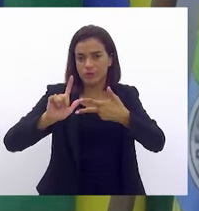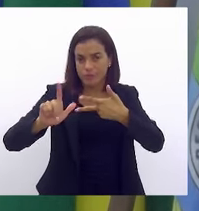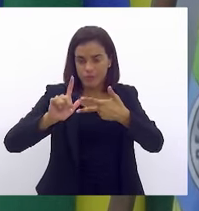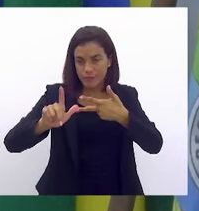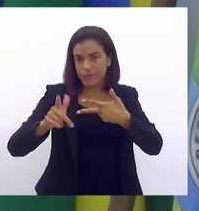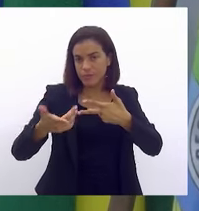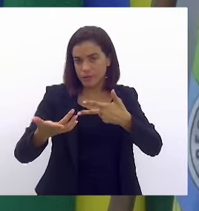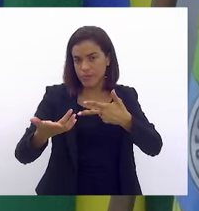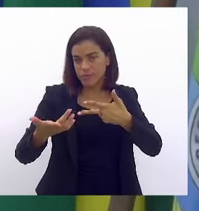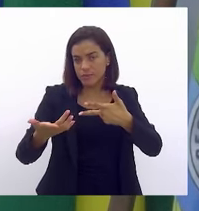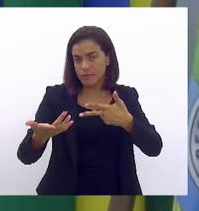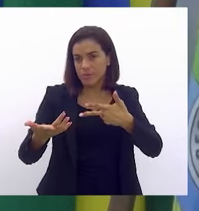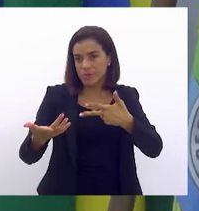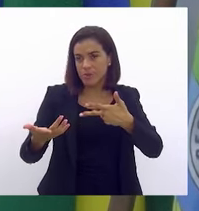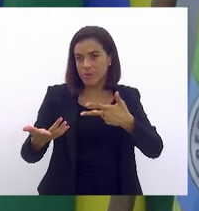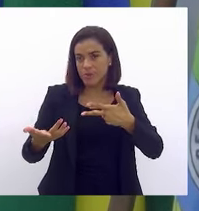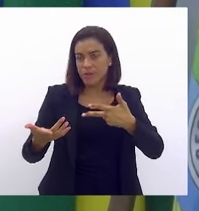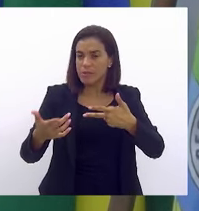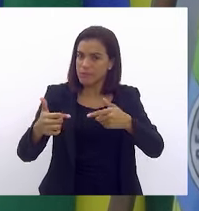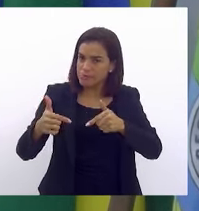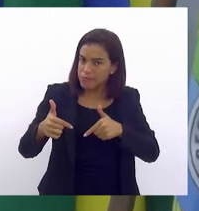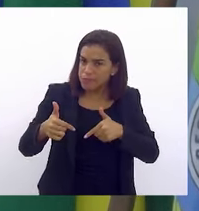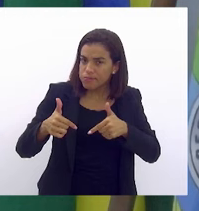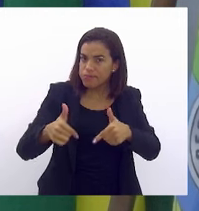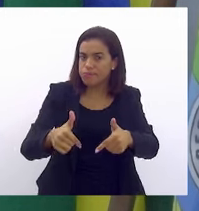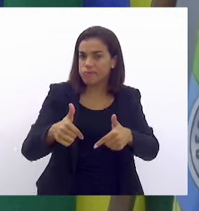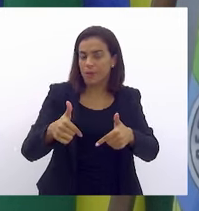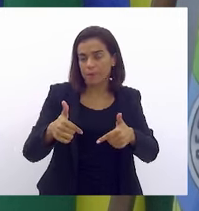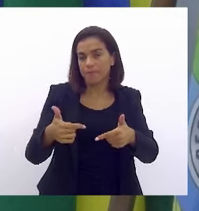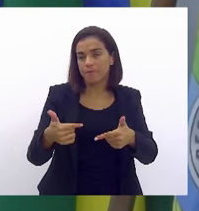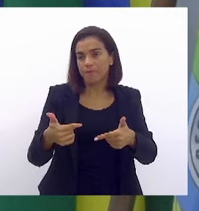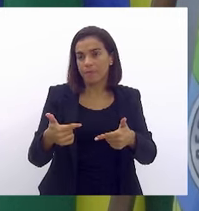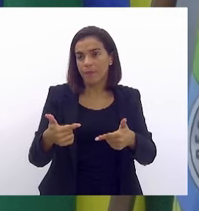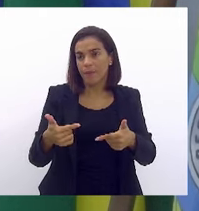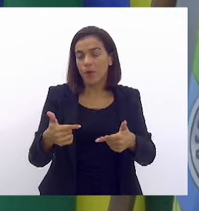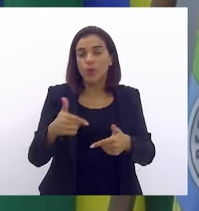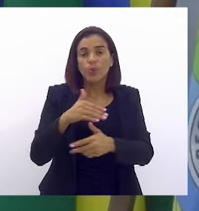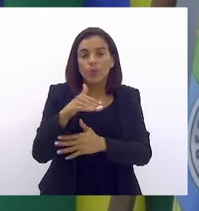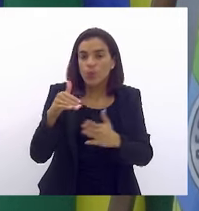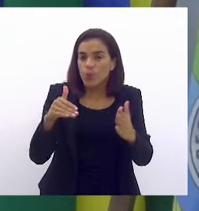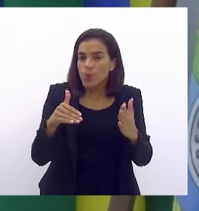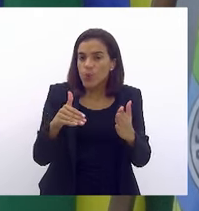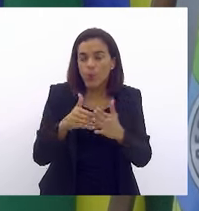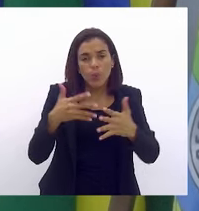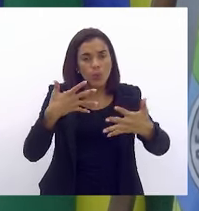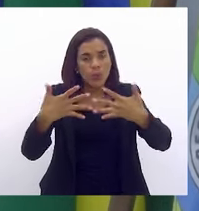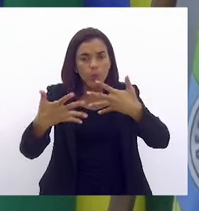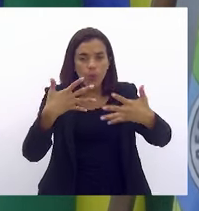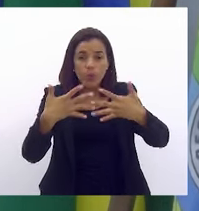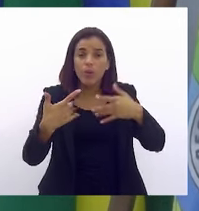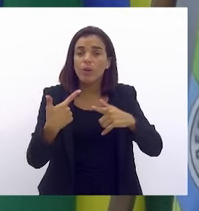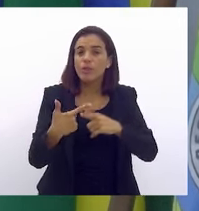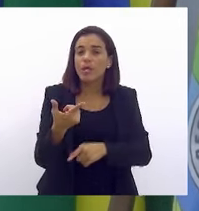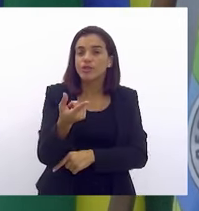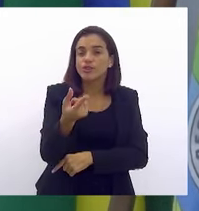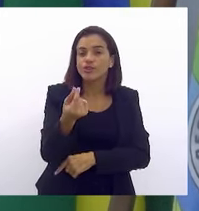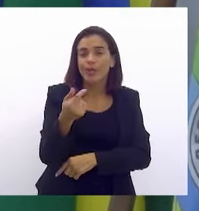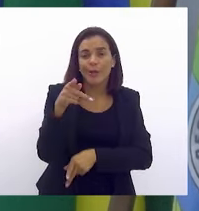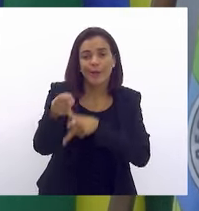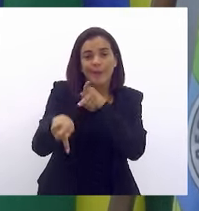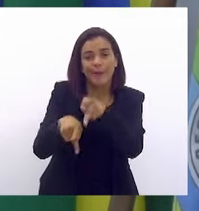Legislativo, né, que sejam realmente, como foi colocado aqui, tudo com transparência, porque é dinheiro público, é dinheiro